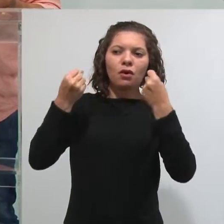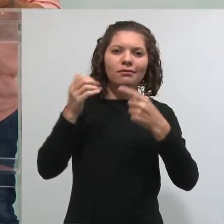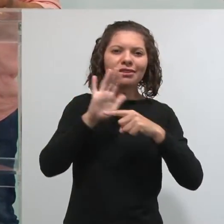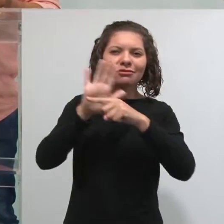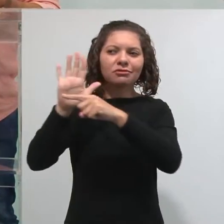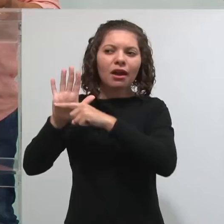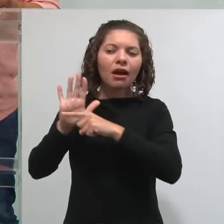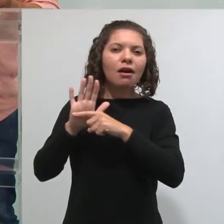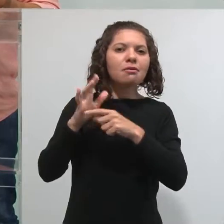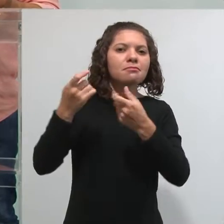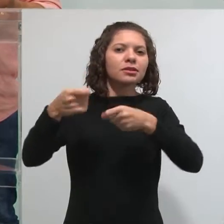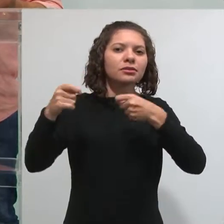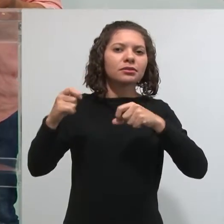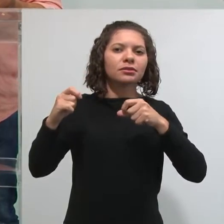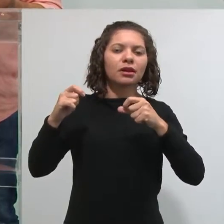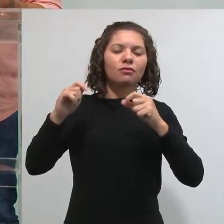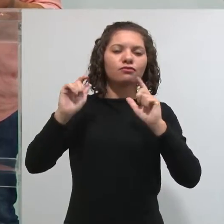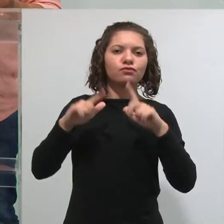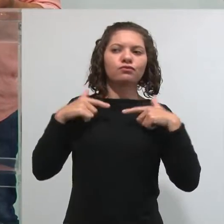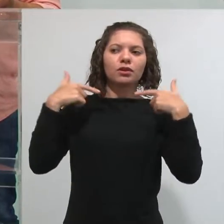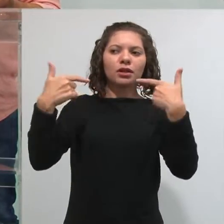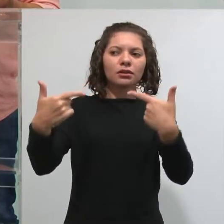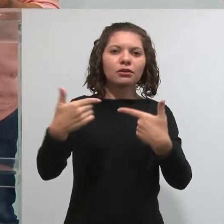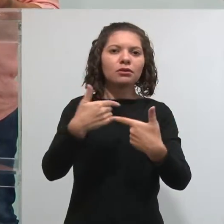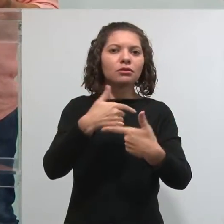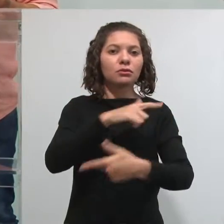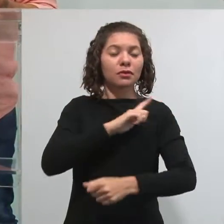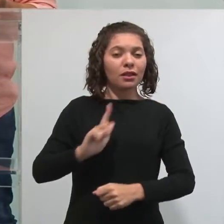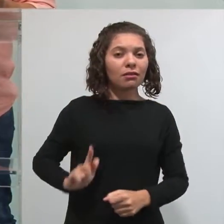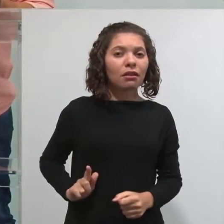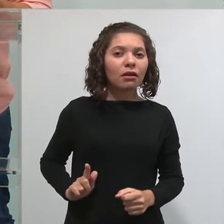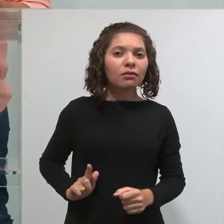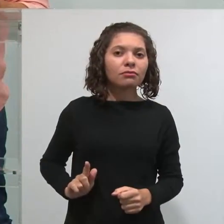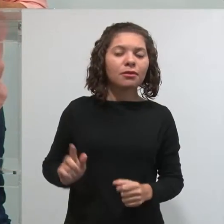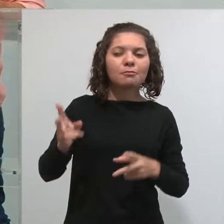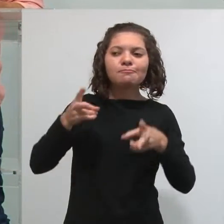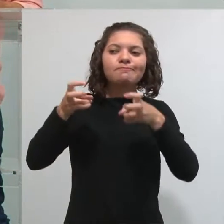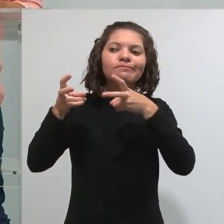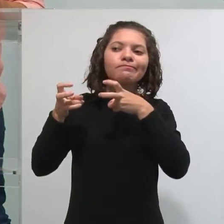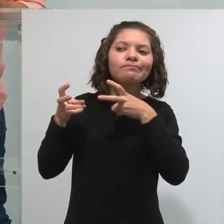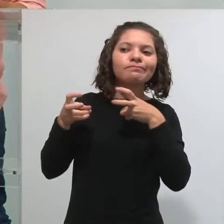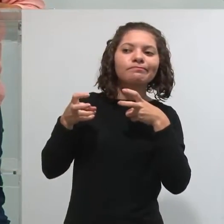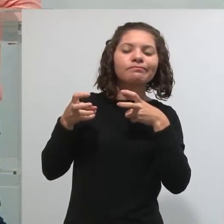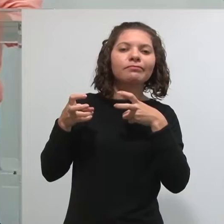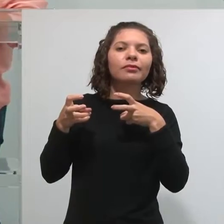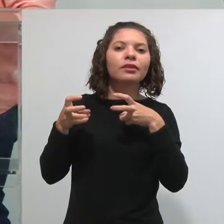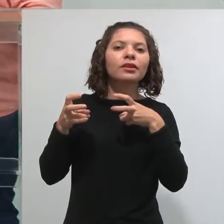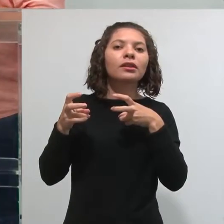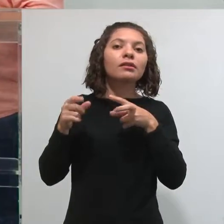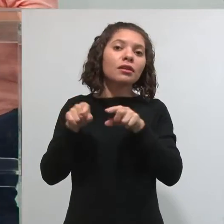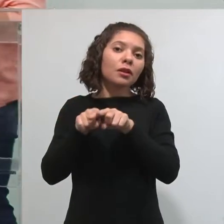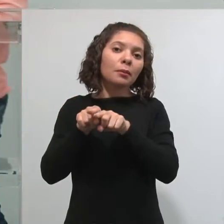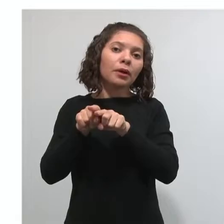ação governamental a partir da sua identificação, até inclusive